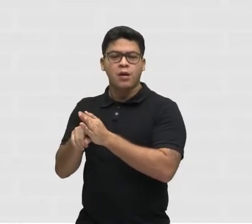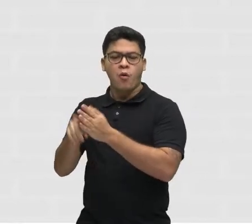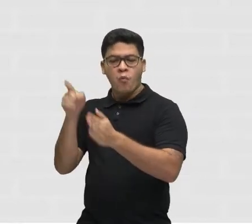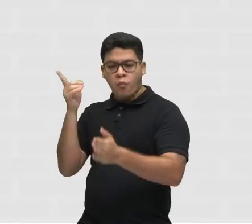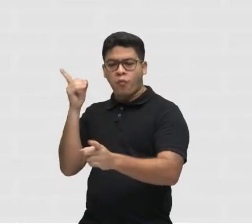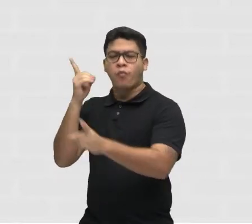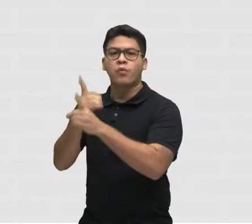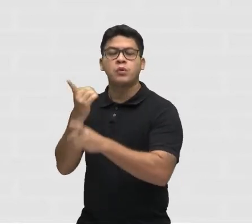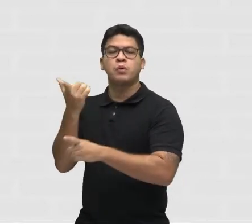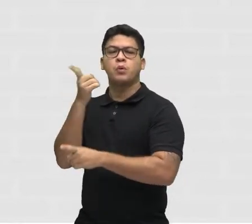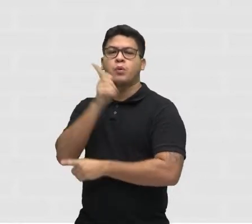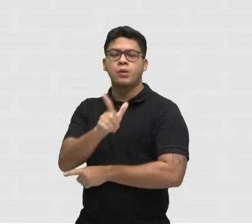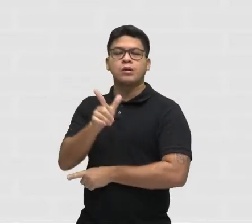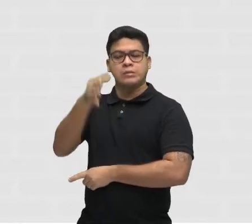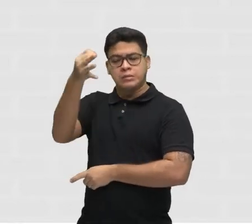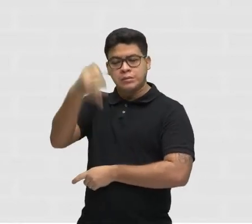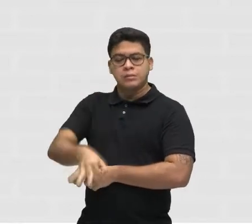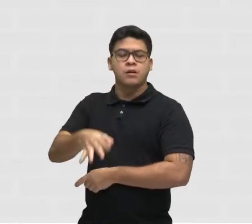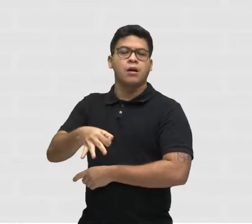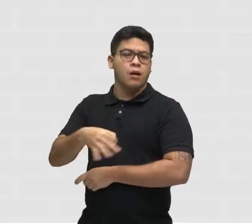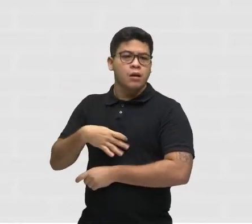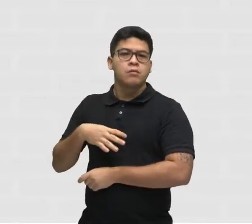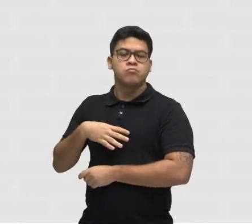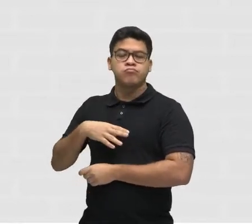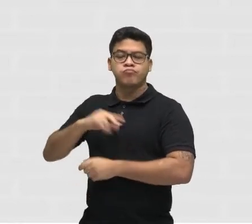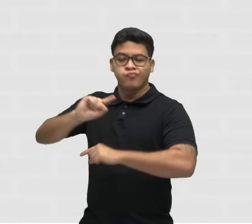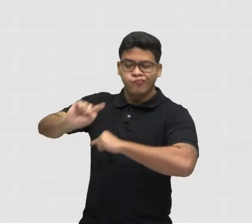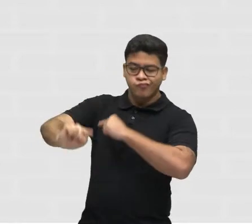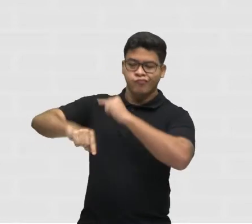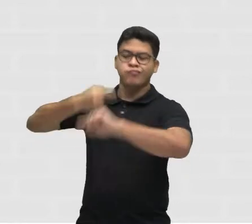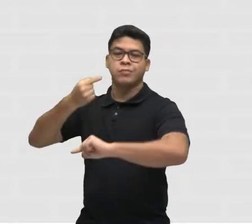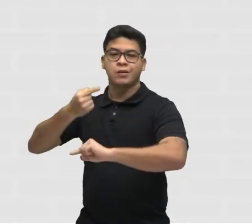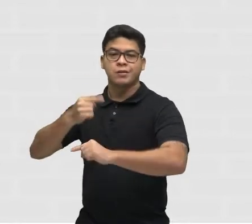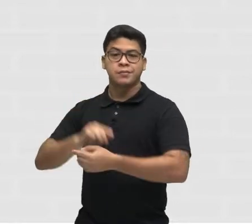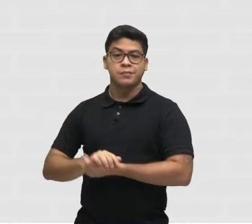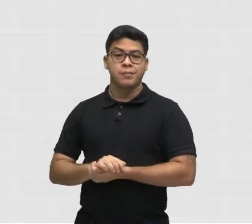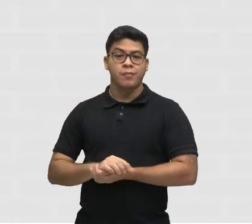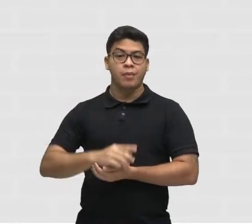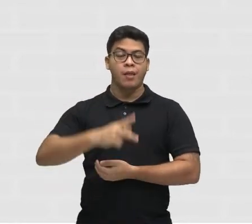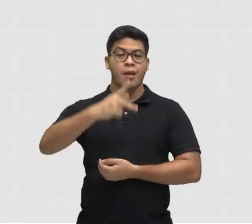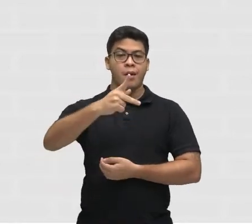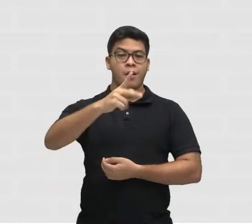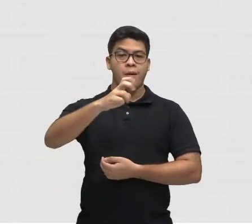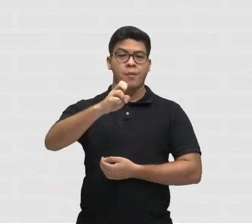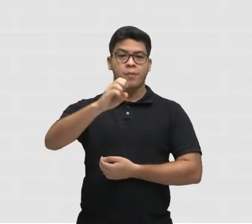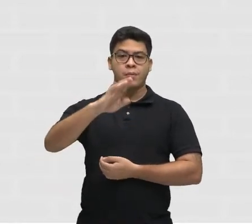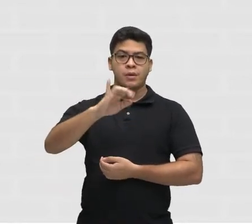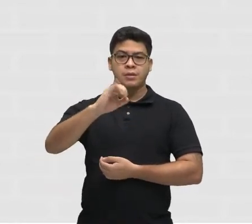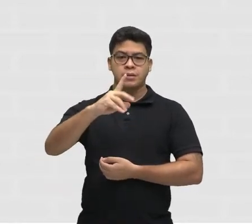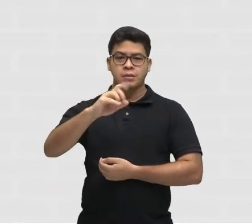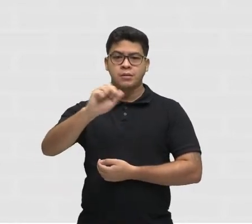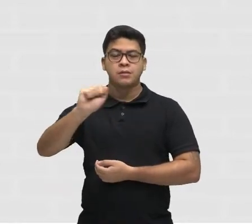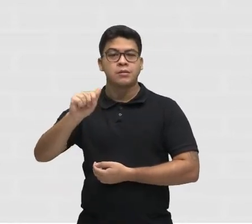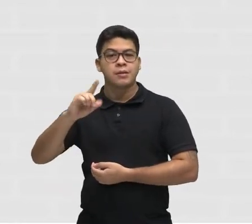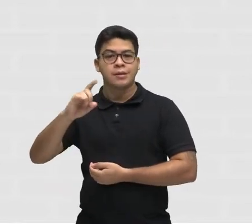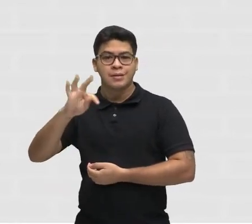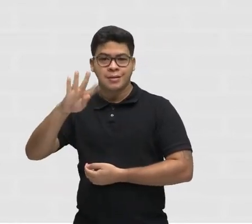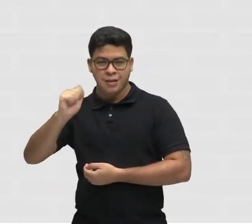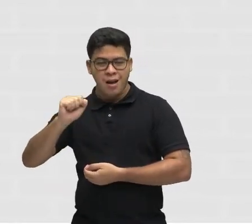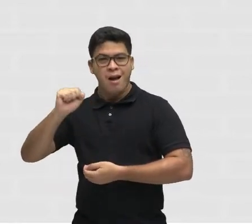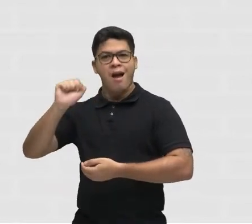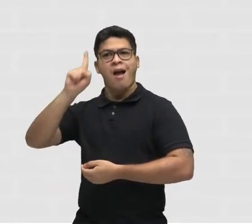encontrar ali outra possibilidade de se reinventar. Persistência, continuar. Continuar